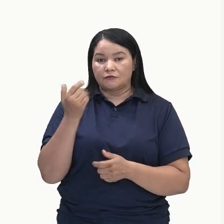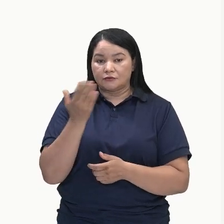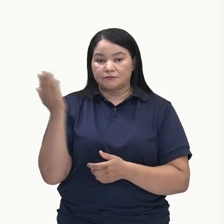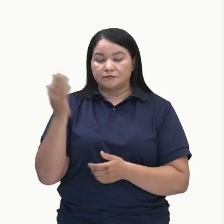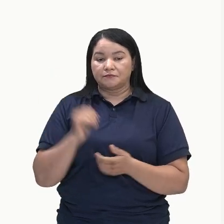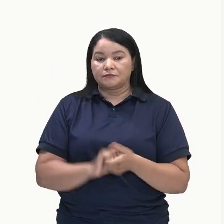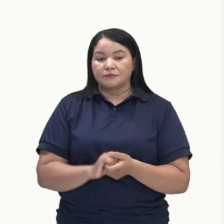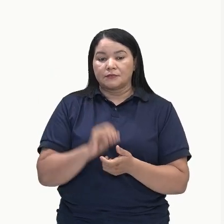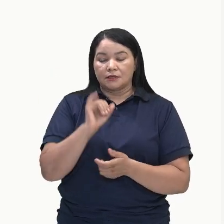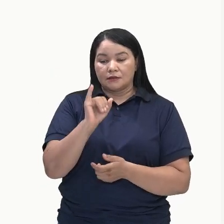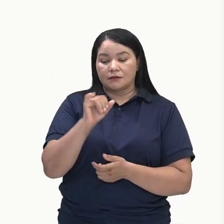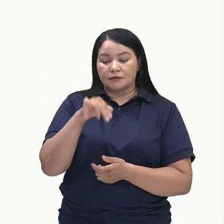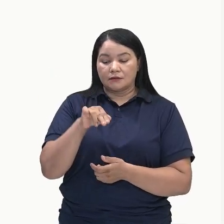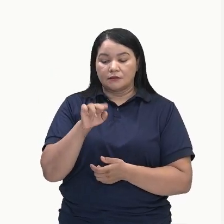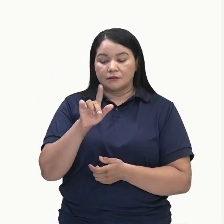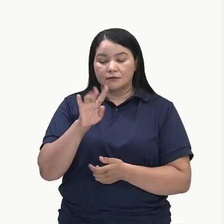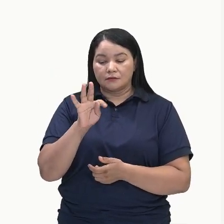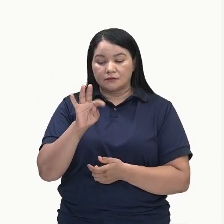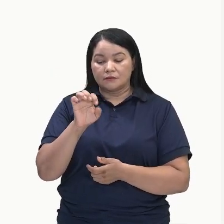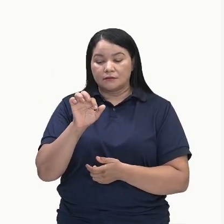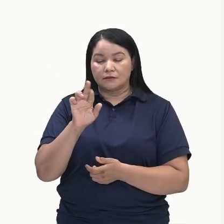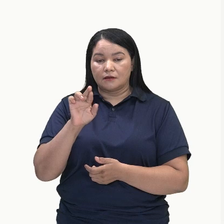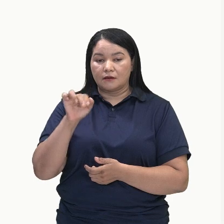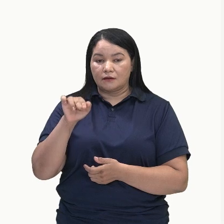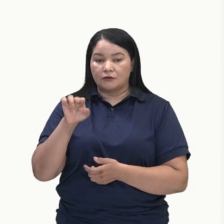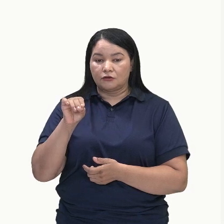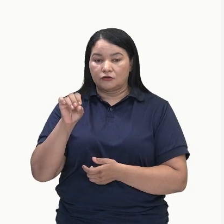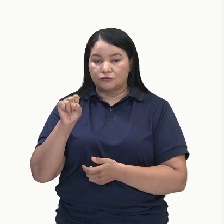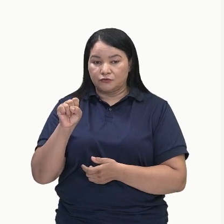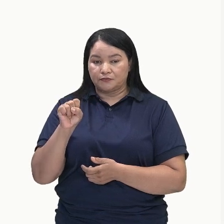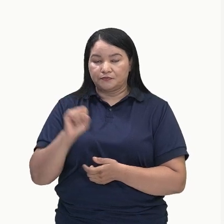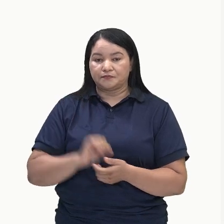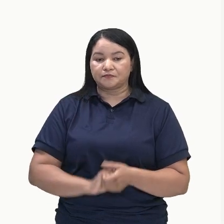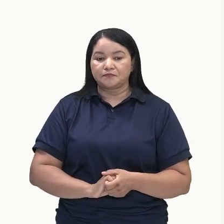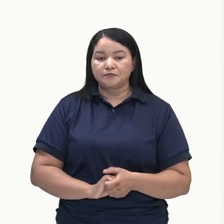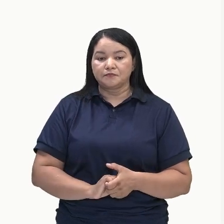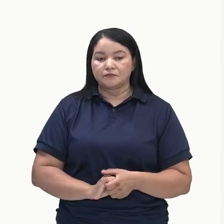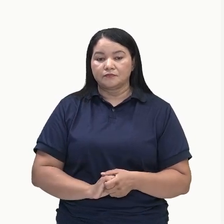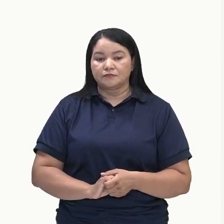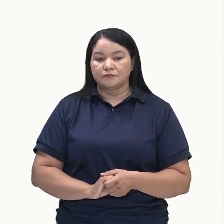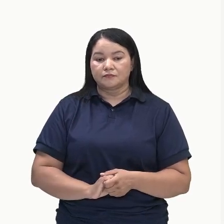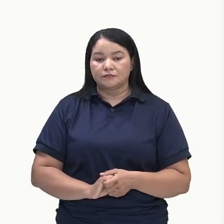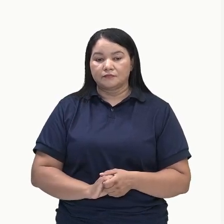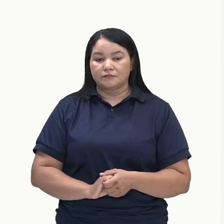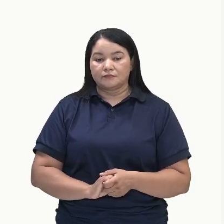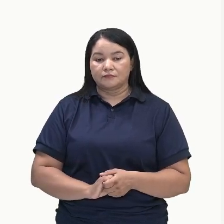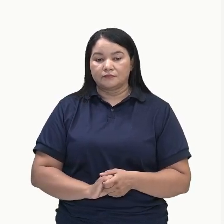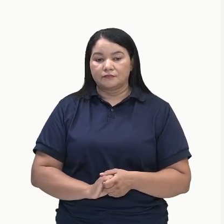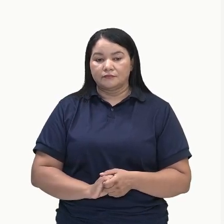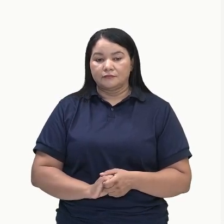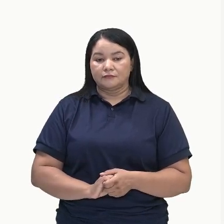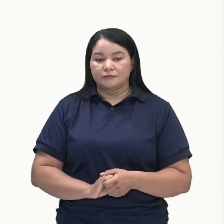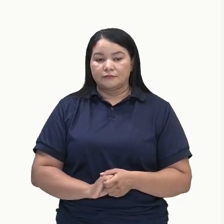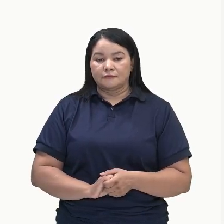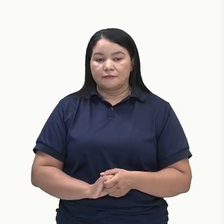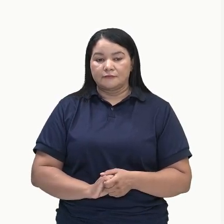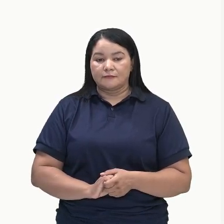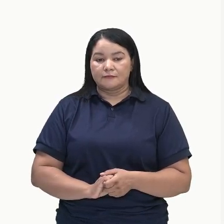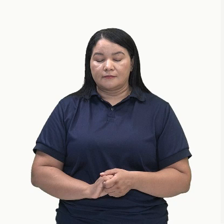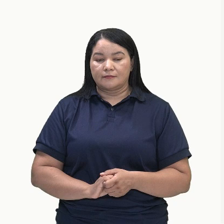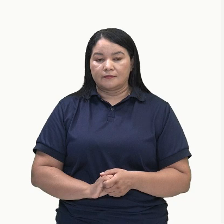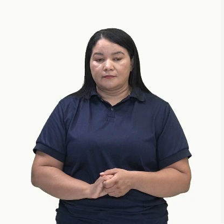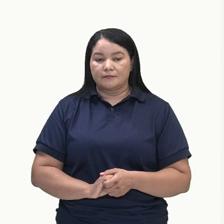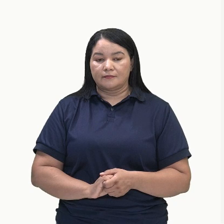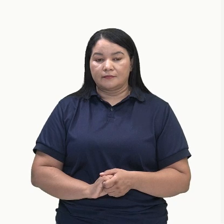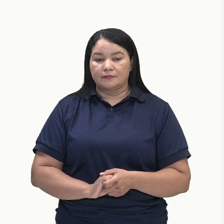internos. Só para nós aqui retomarmos, tá? Os elementos de um triângulo, ângulos internos. Só